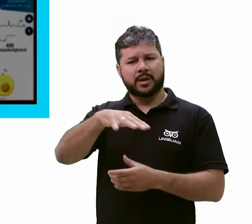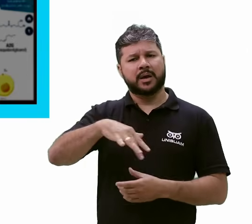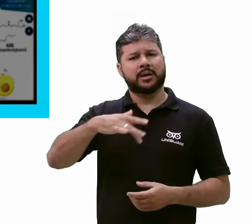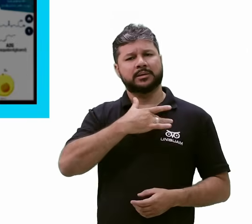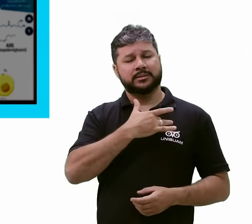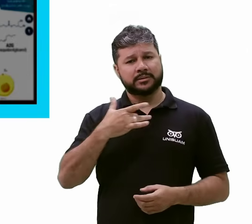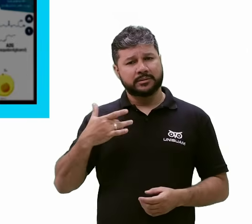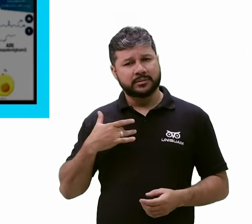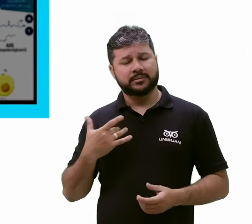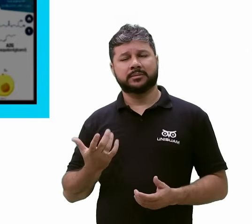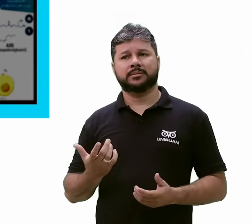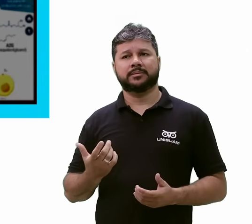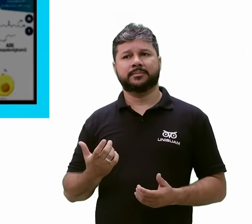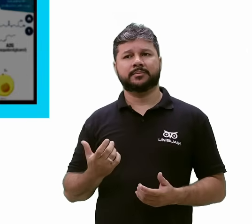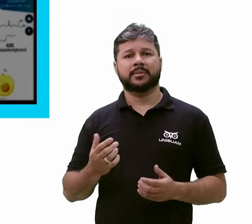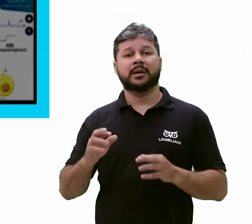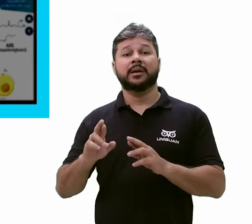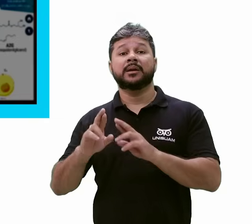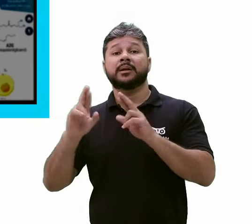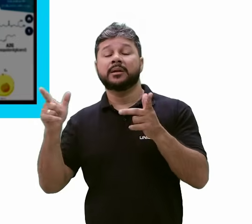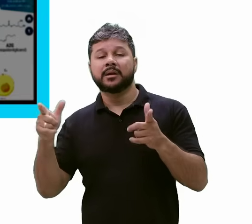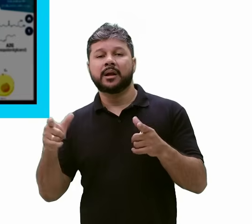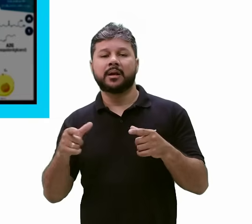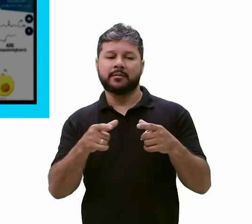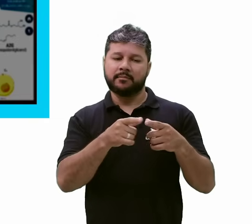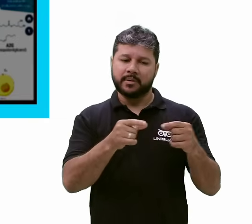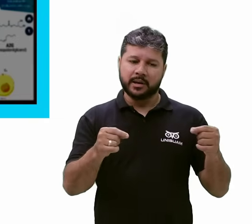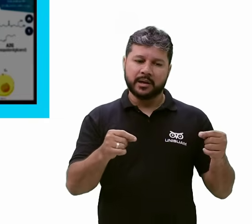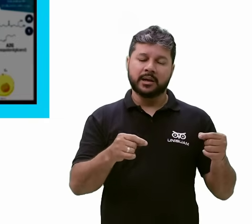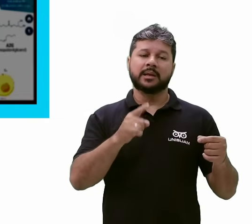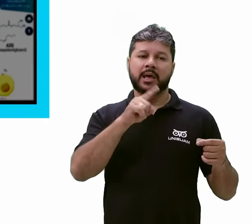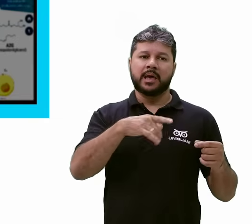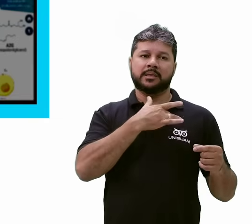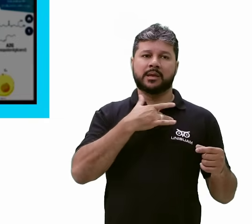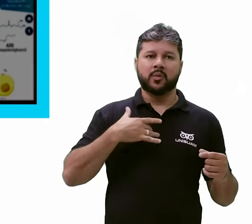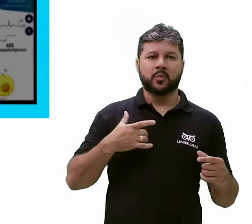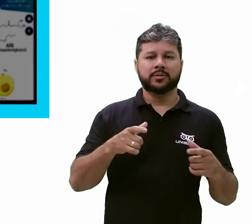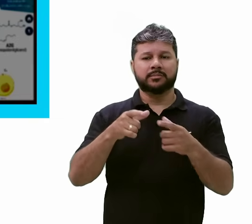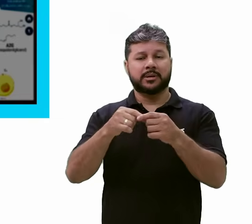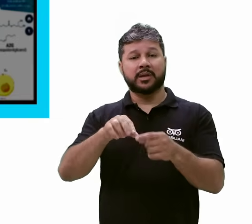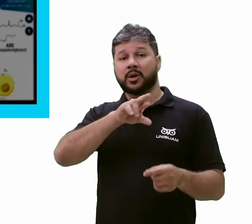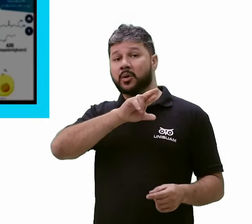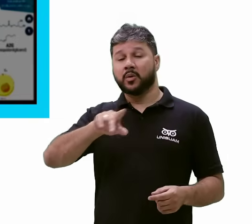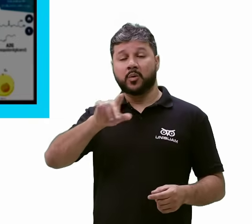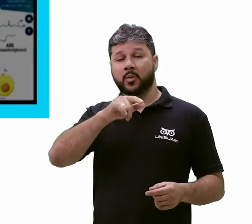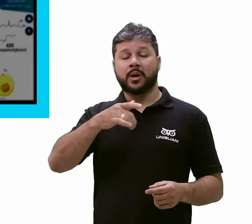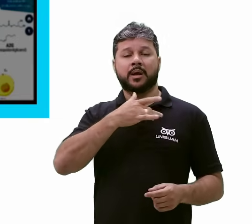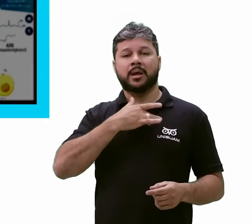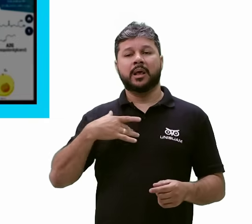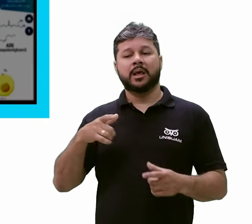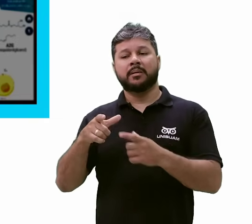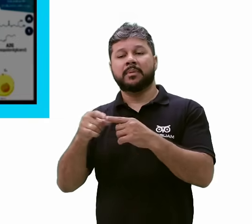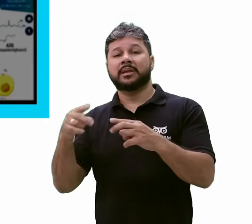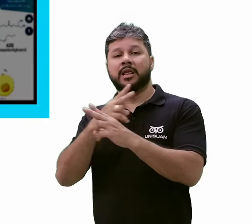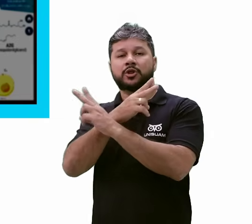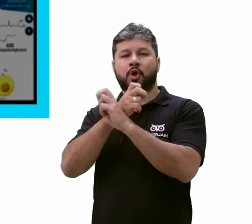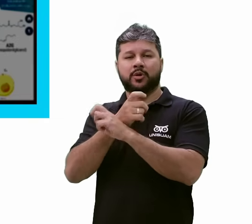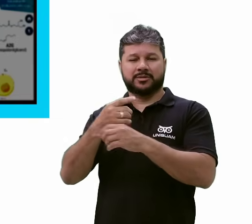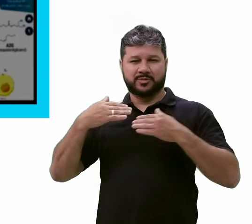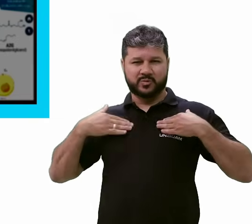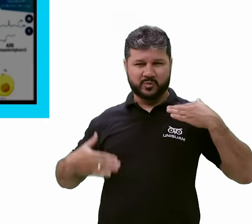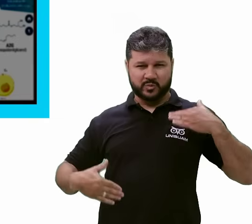gente, qual é a diferença de uma planta ser medicinal, não ser medicinal, ser tóxica para o nosso